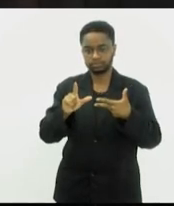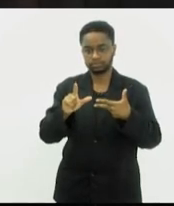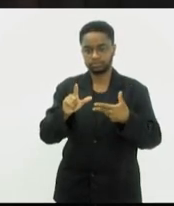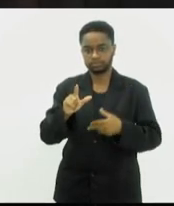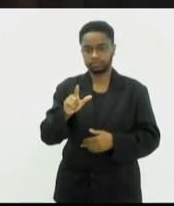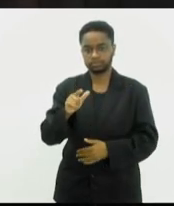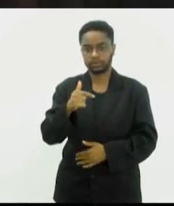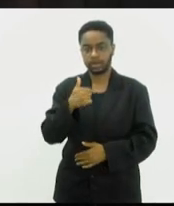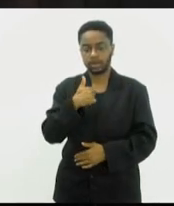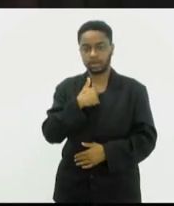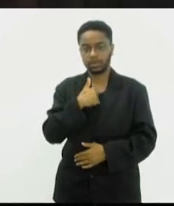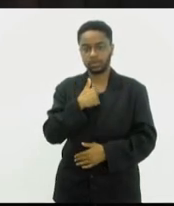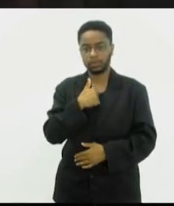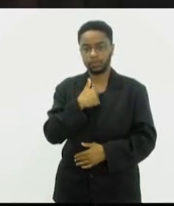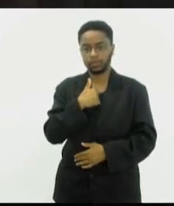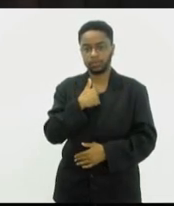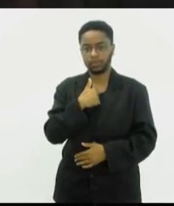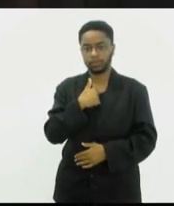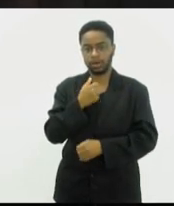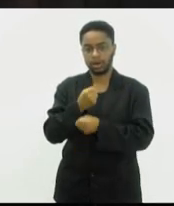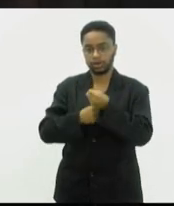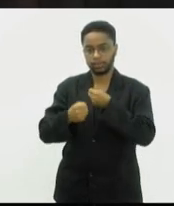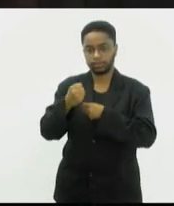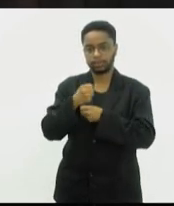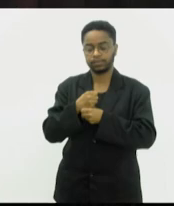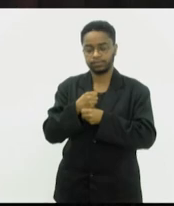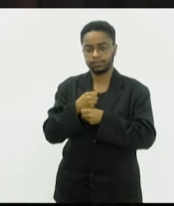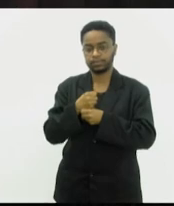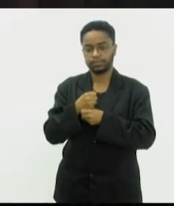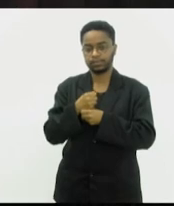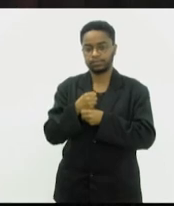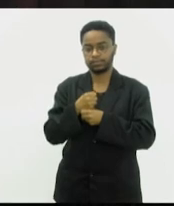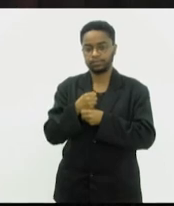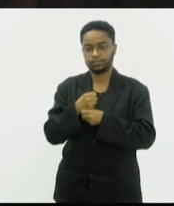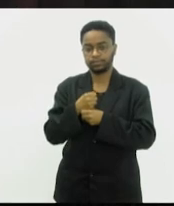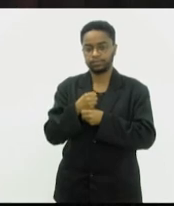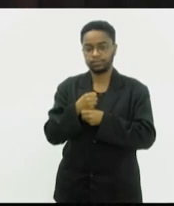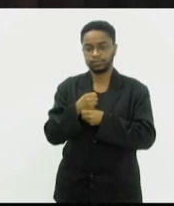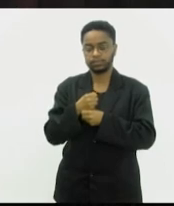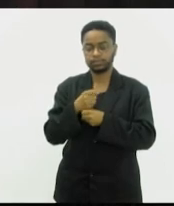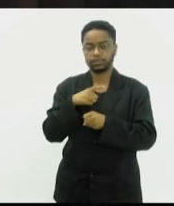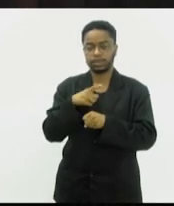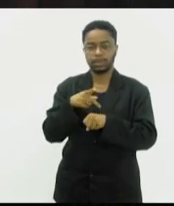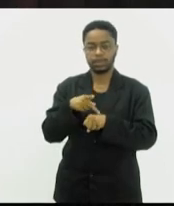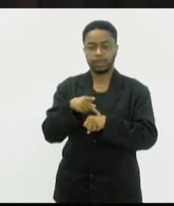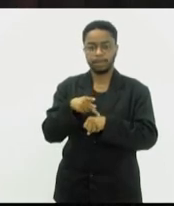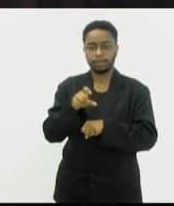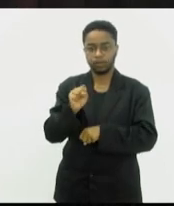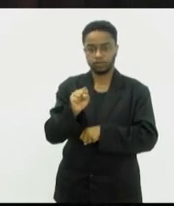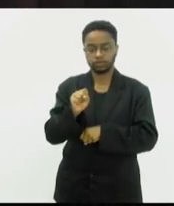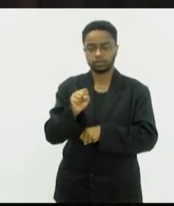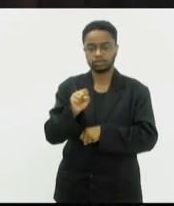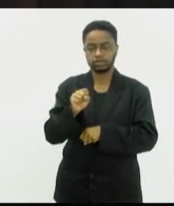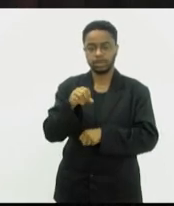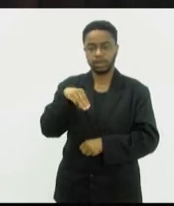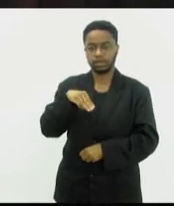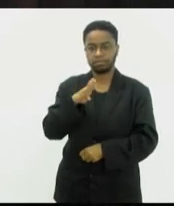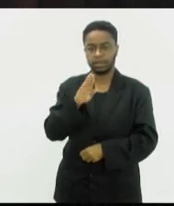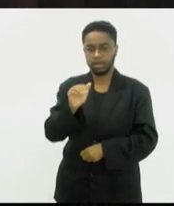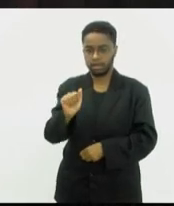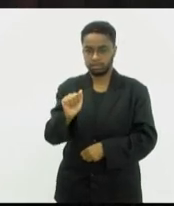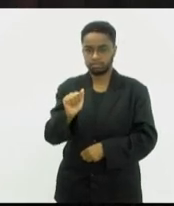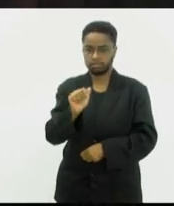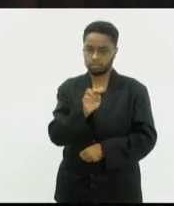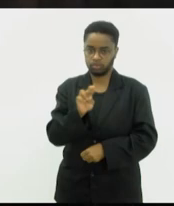eu, o ano passado, na pós-graduação, que é chamada aqui de MBA,